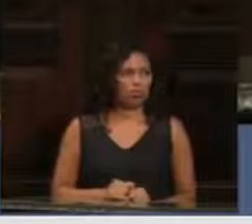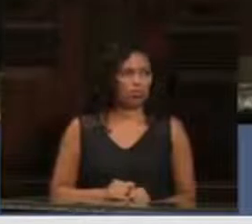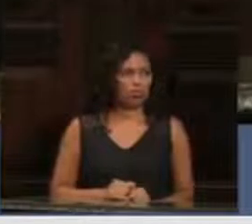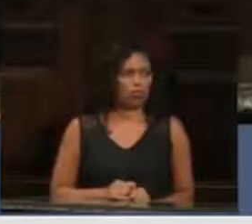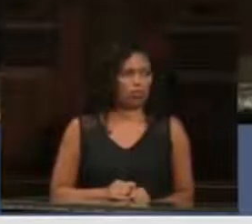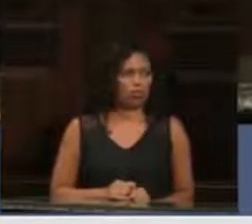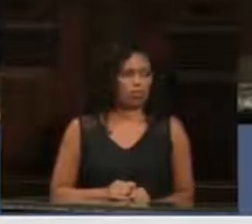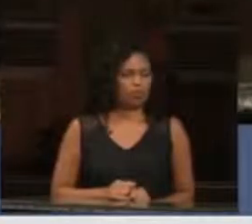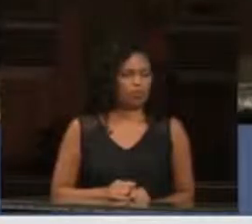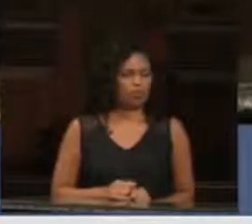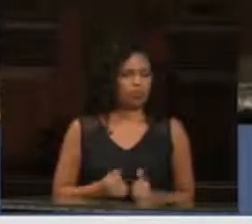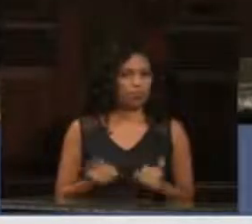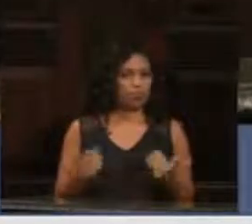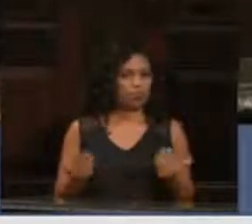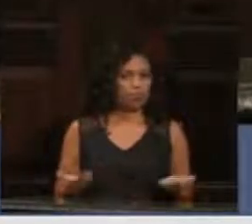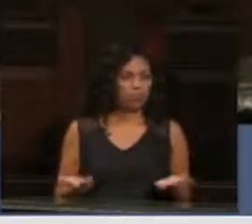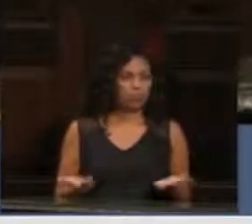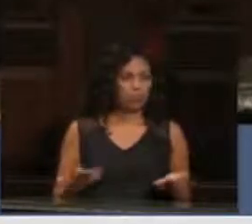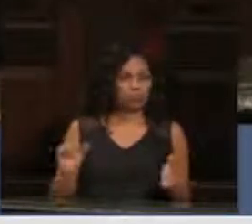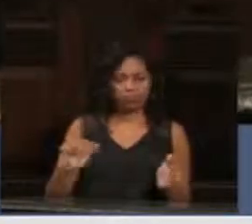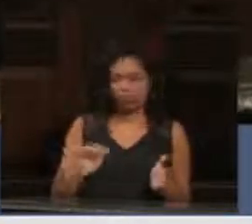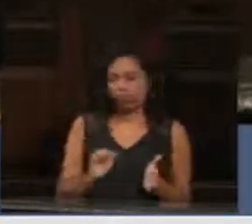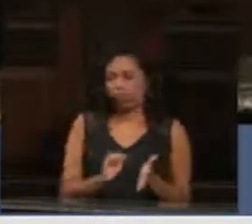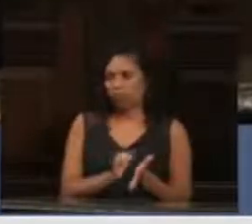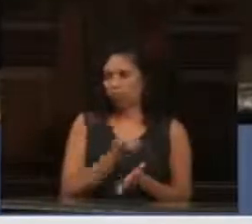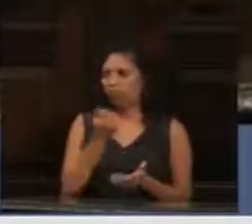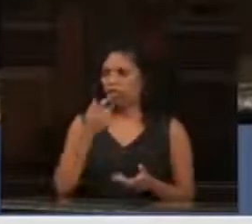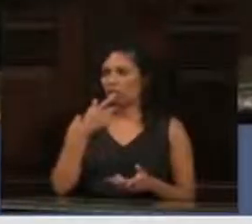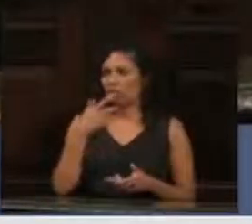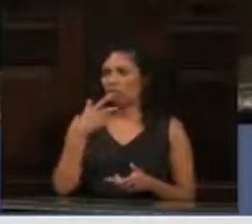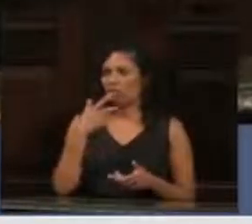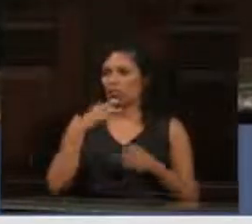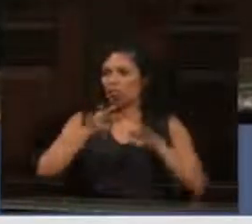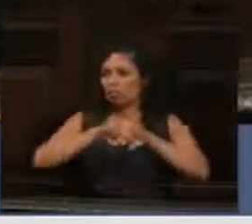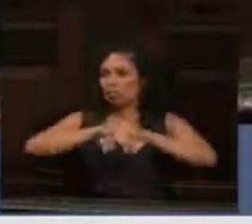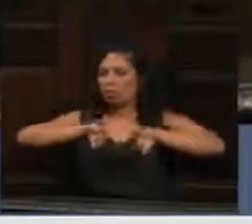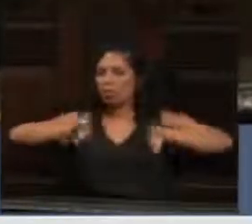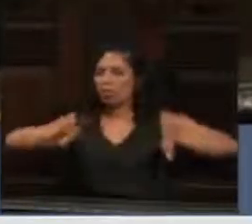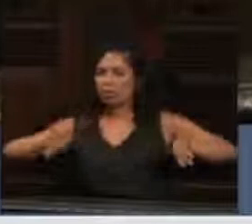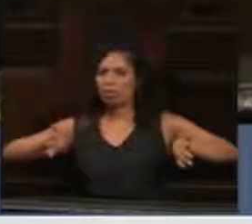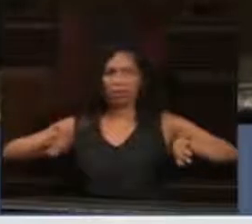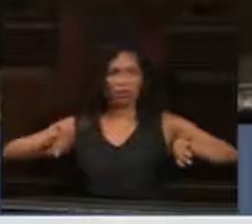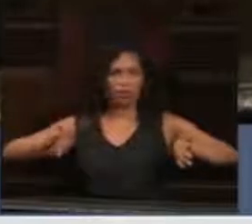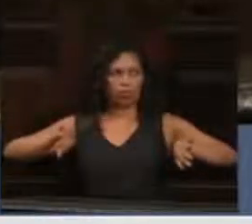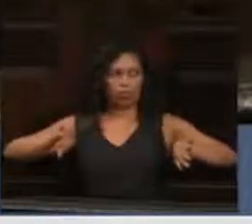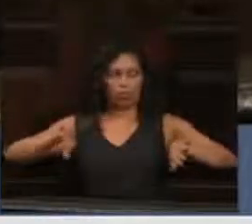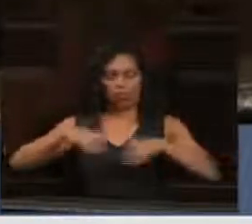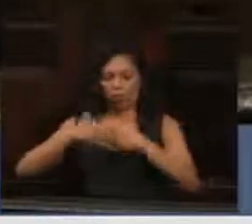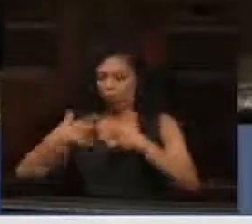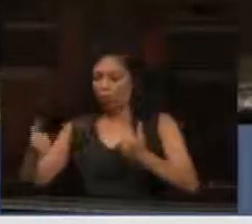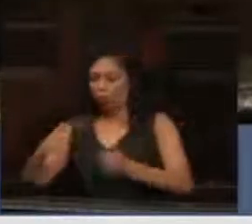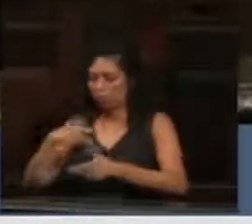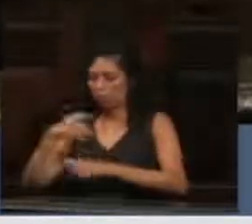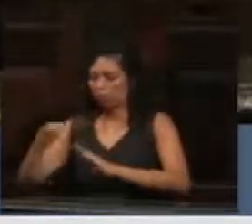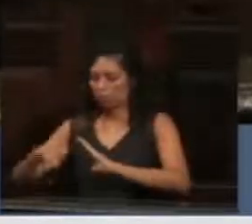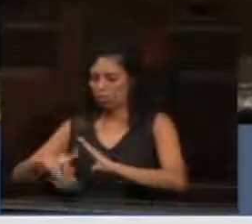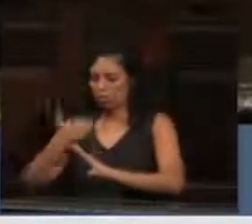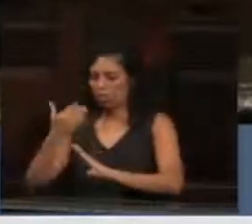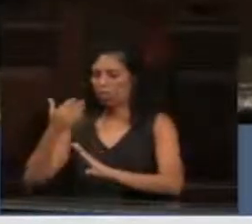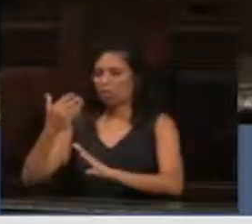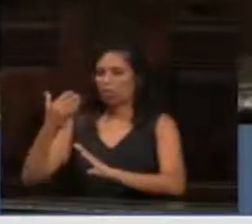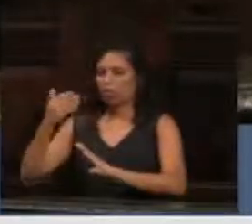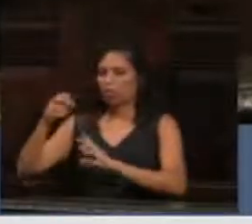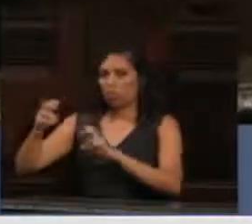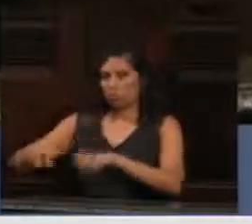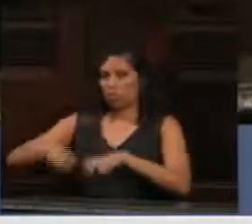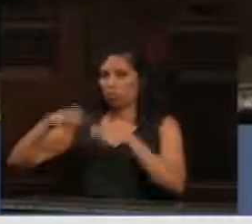Ora, é impossível dissociar a declaração do secretário de Fazenda,